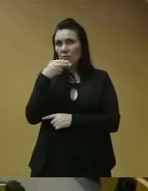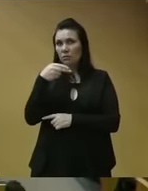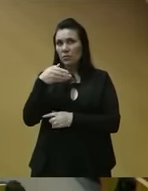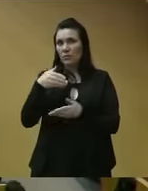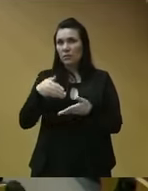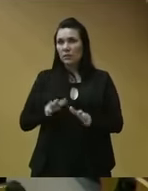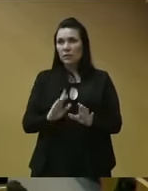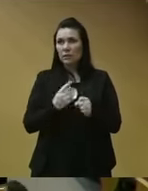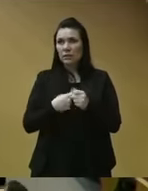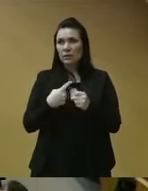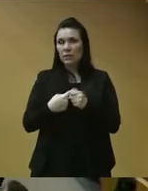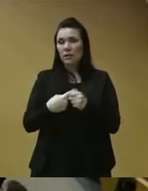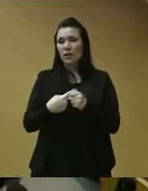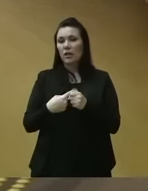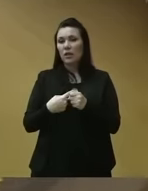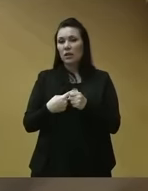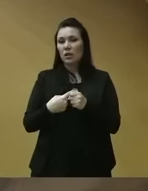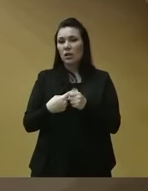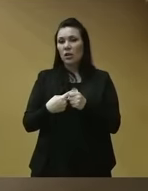Hamburgo.